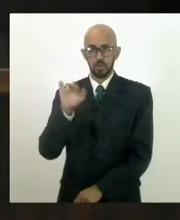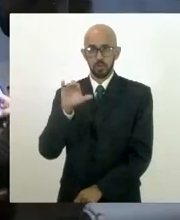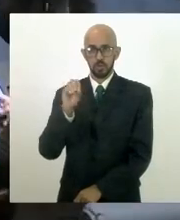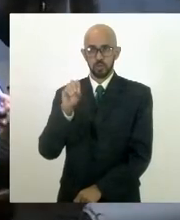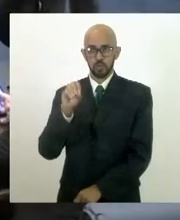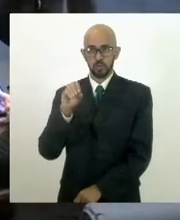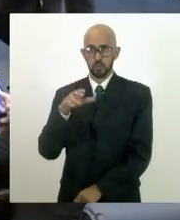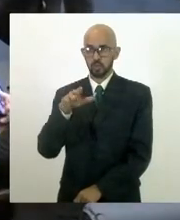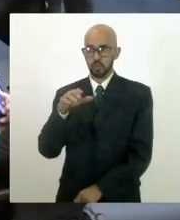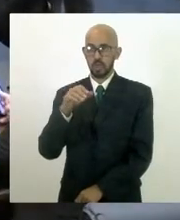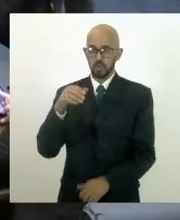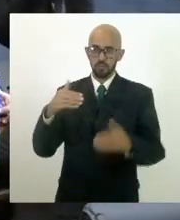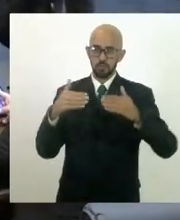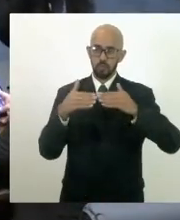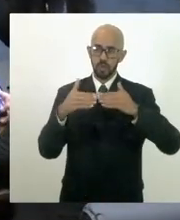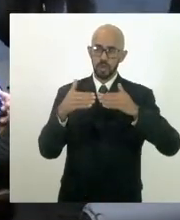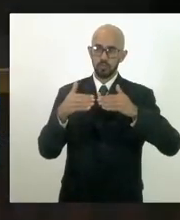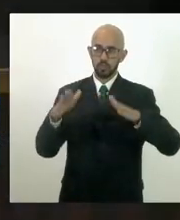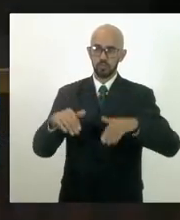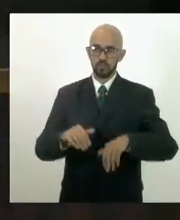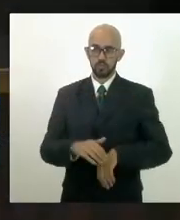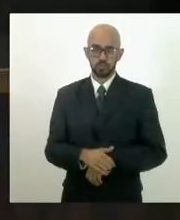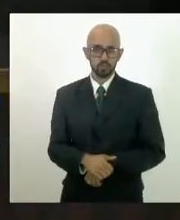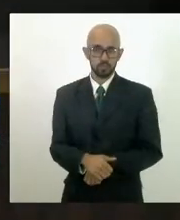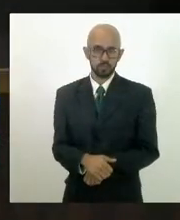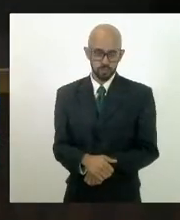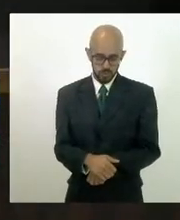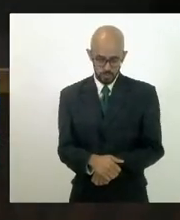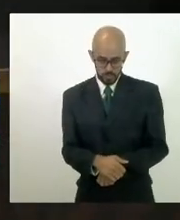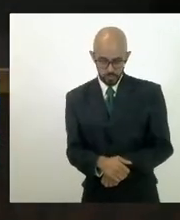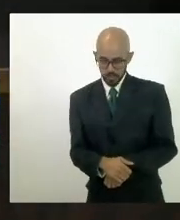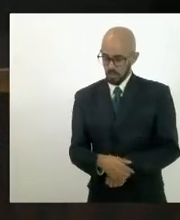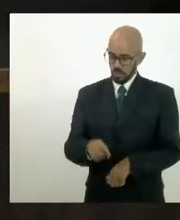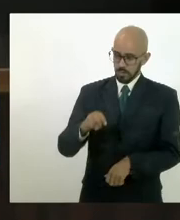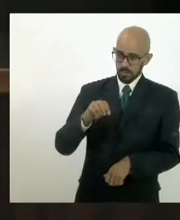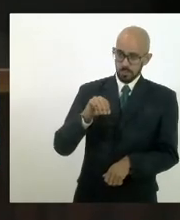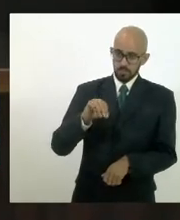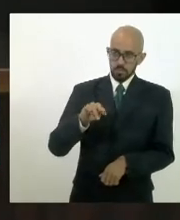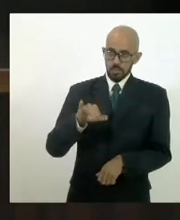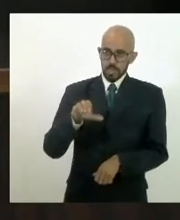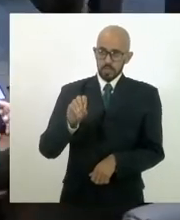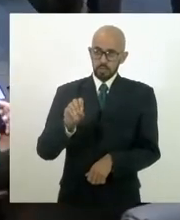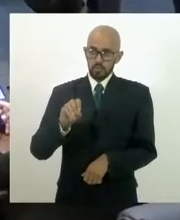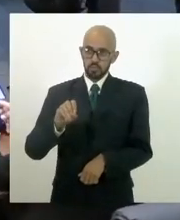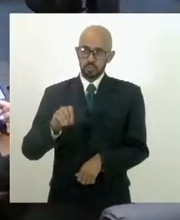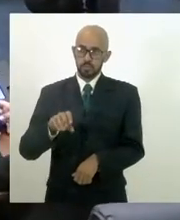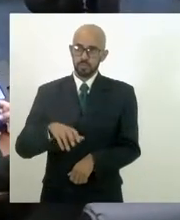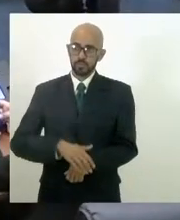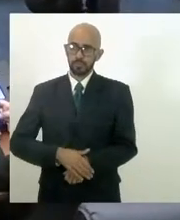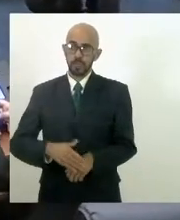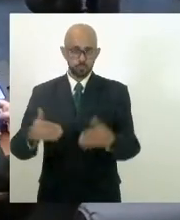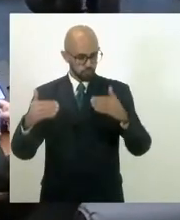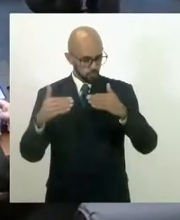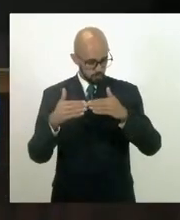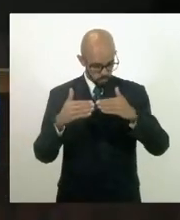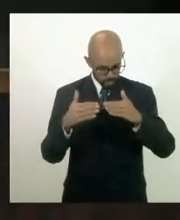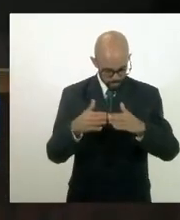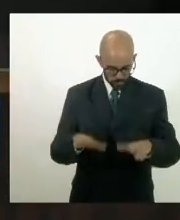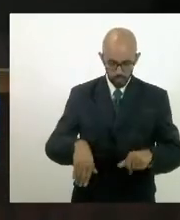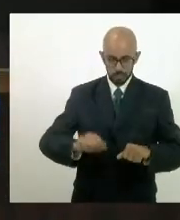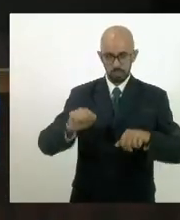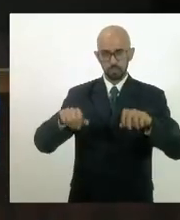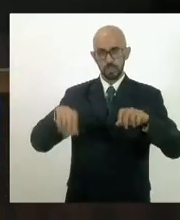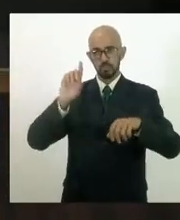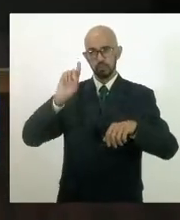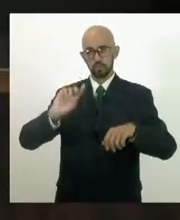Parecer é favorável. Pela comissão de orçamento, deputado Márcio Canella. Senhor presidente, favorável. Pela comissão de